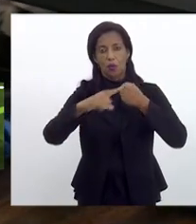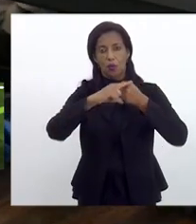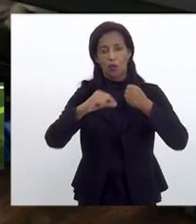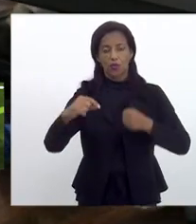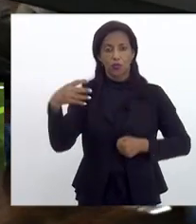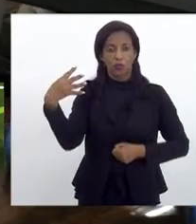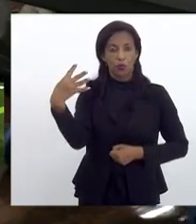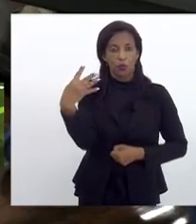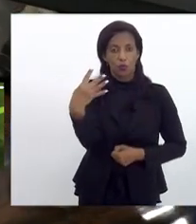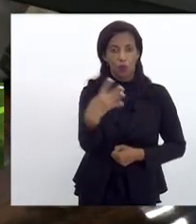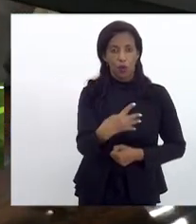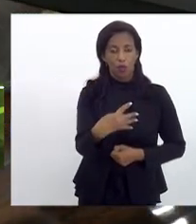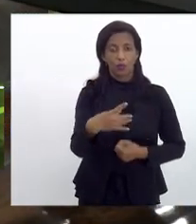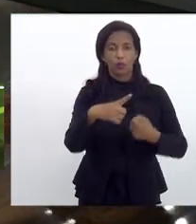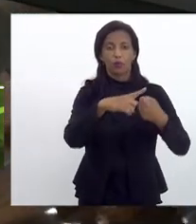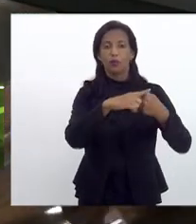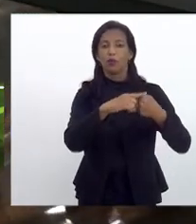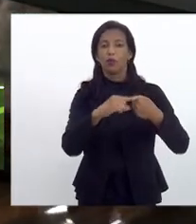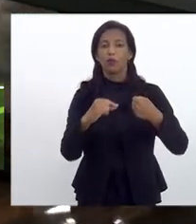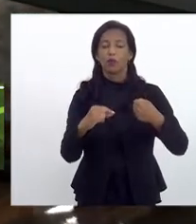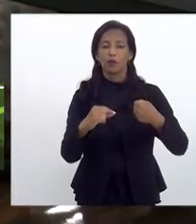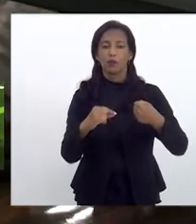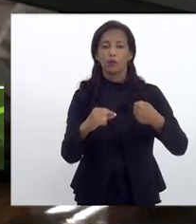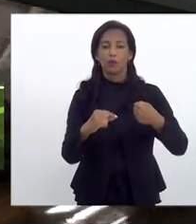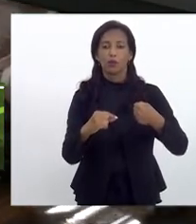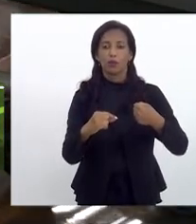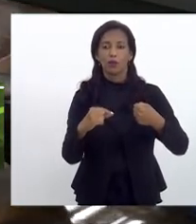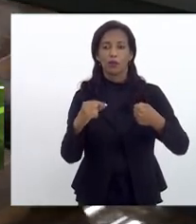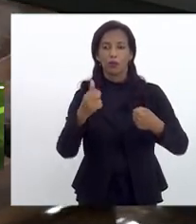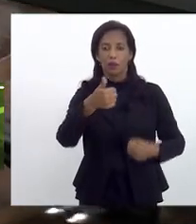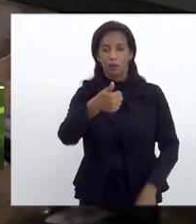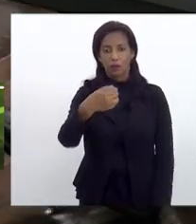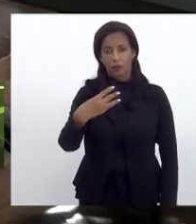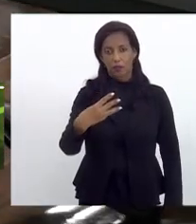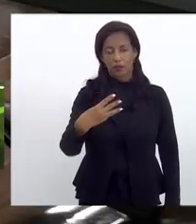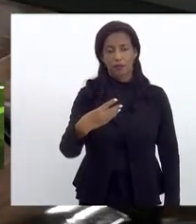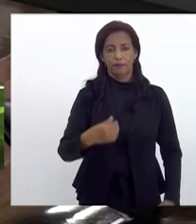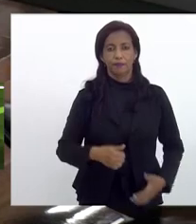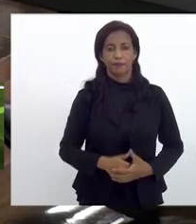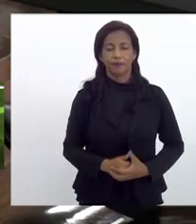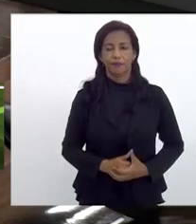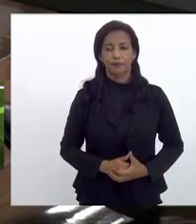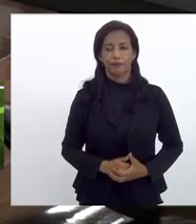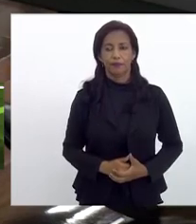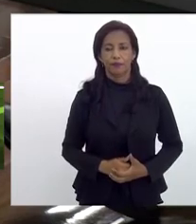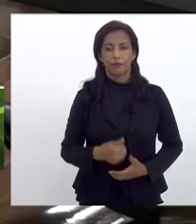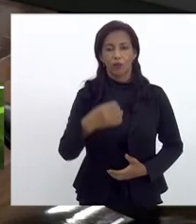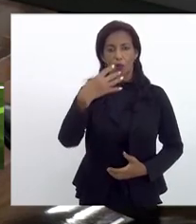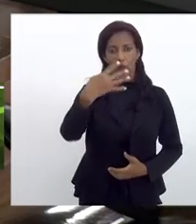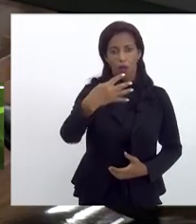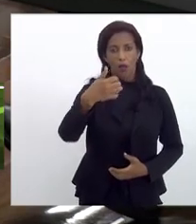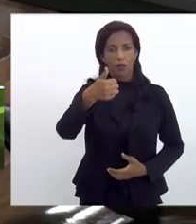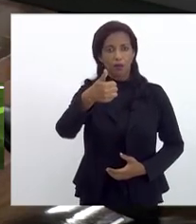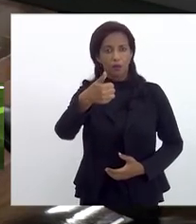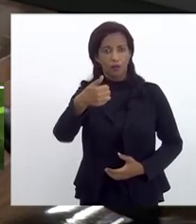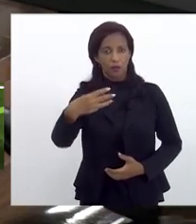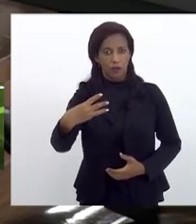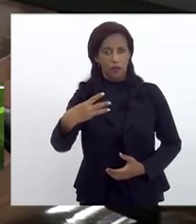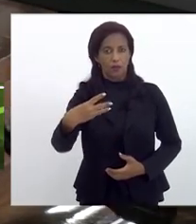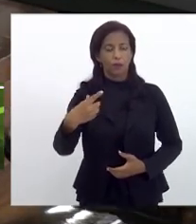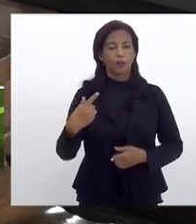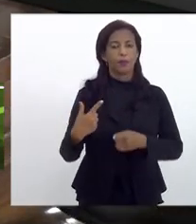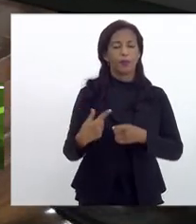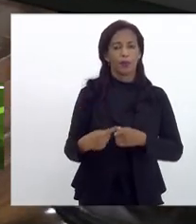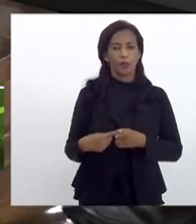E o artigo Treze O quarto E o treze Por quê?